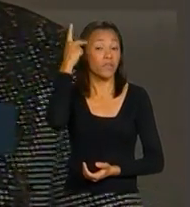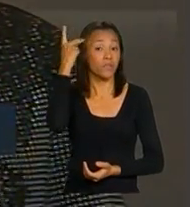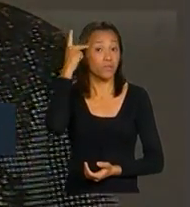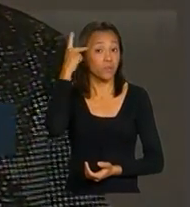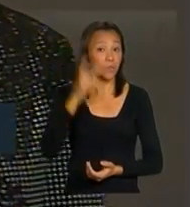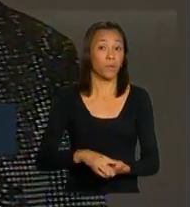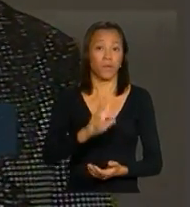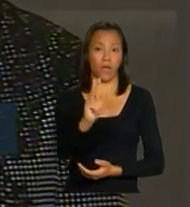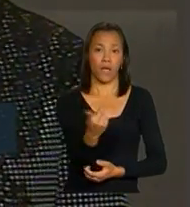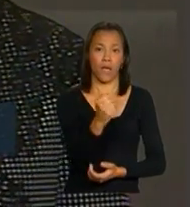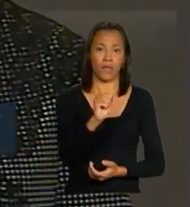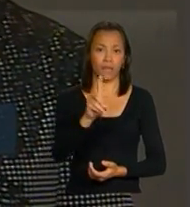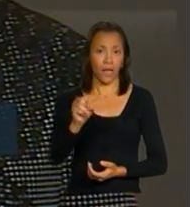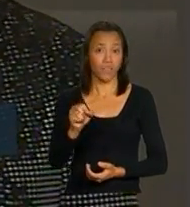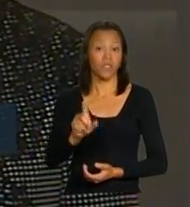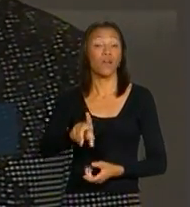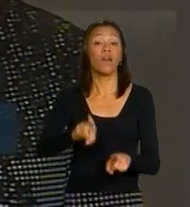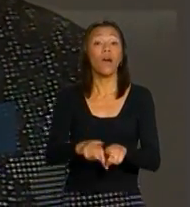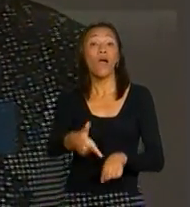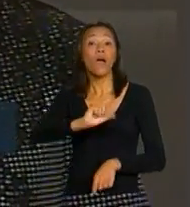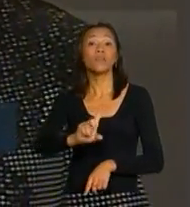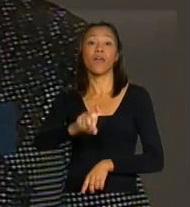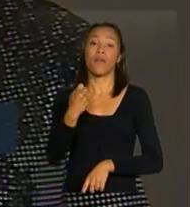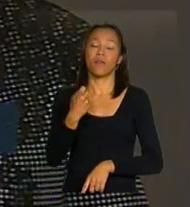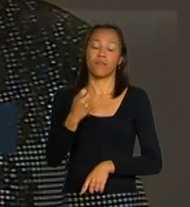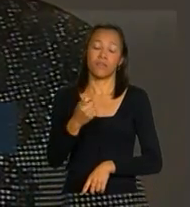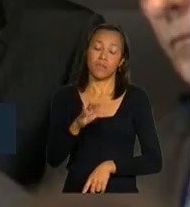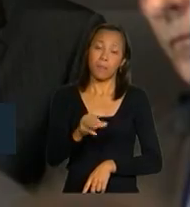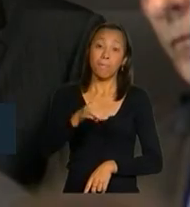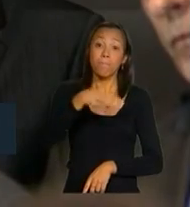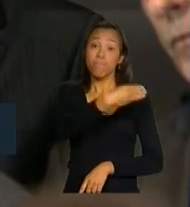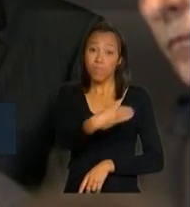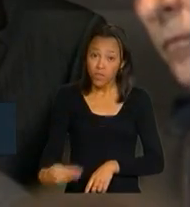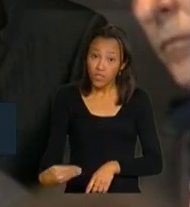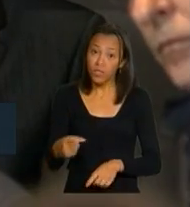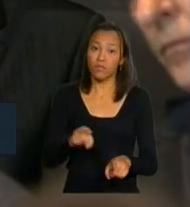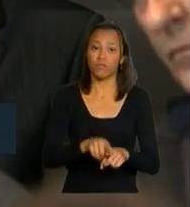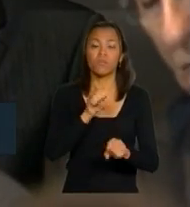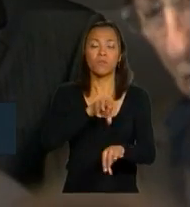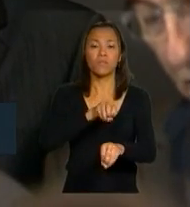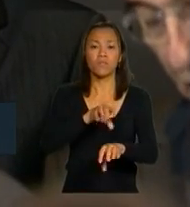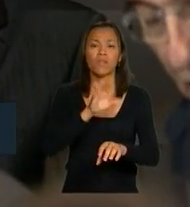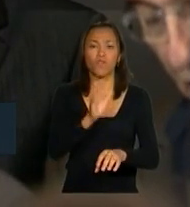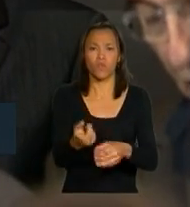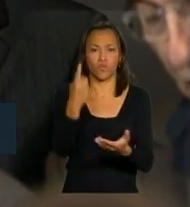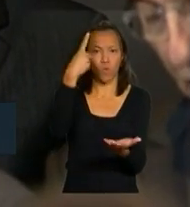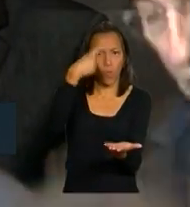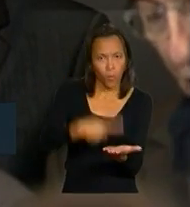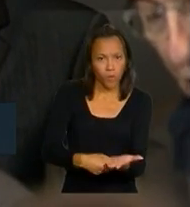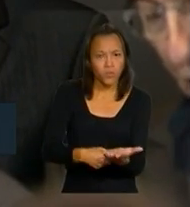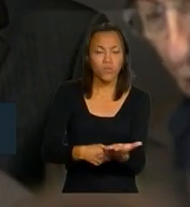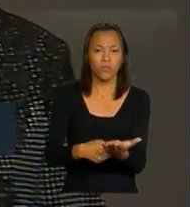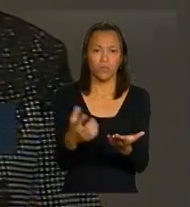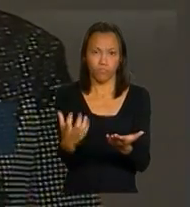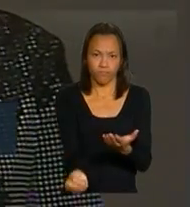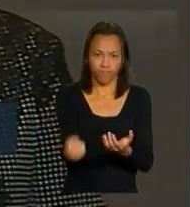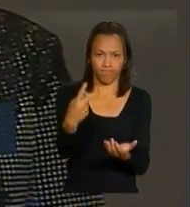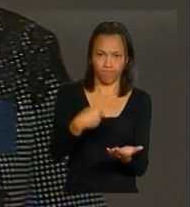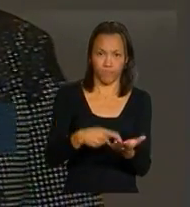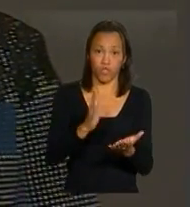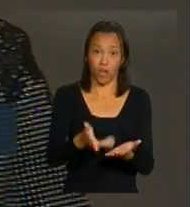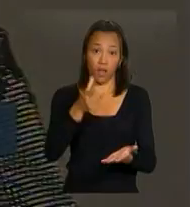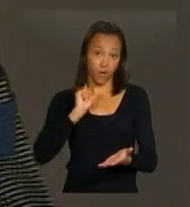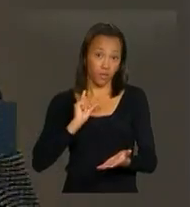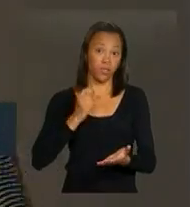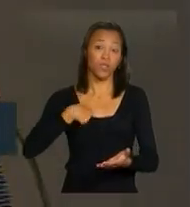Haddad, era ministro de Educação, que foi o acordo de gratuidade em que, pelo qual, né,